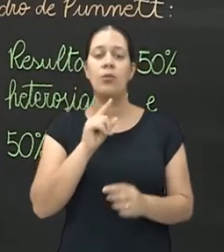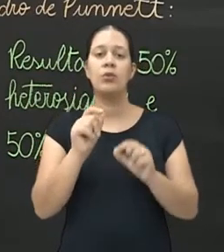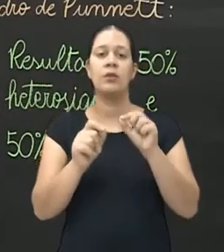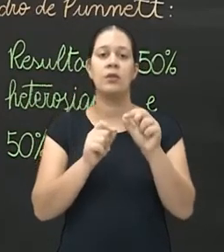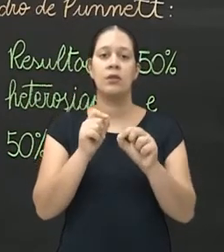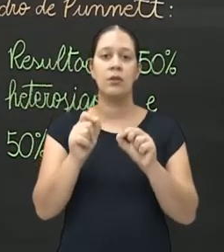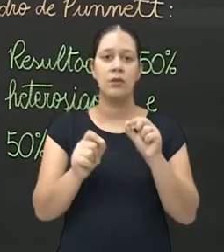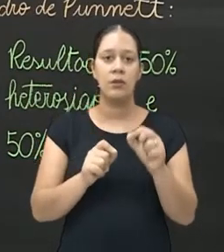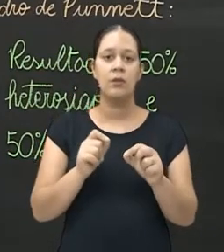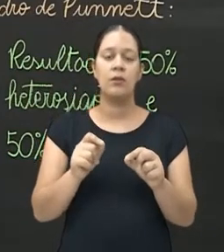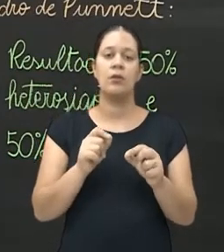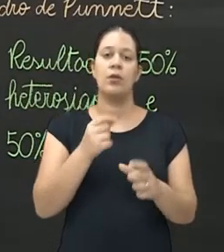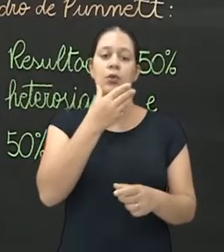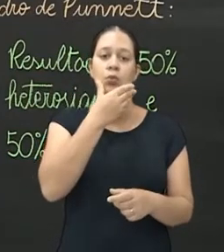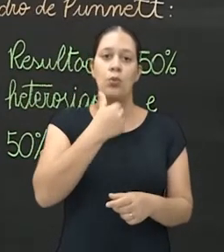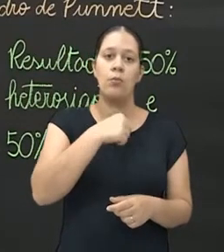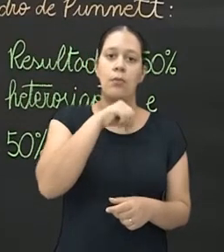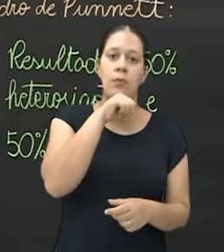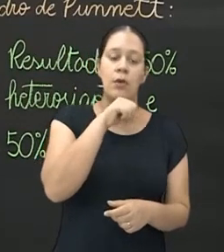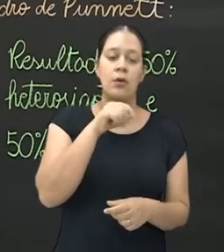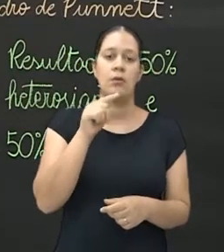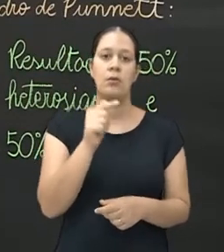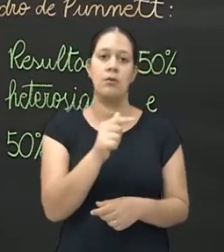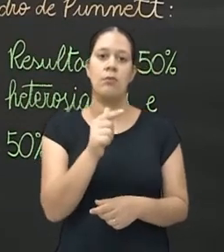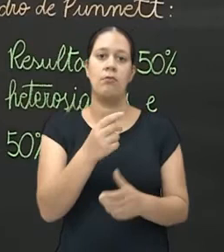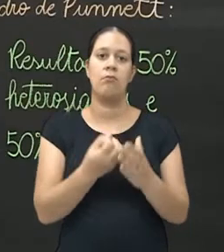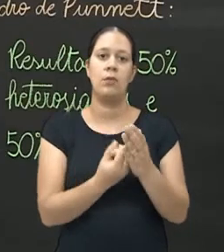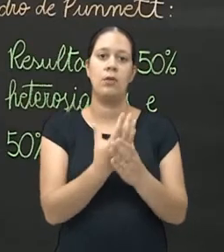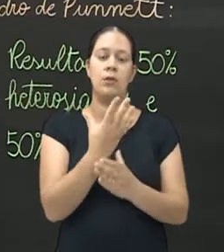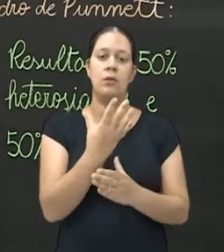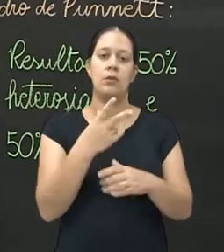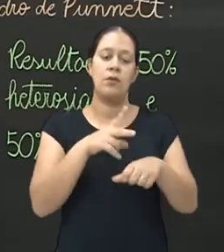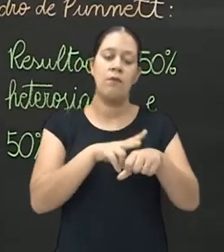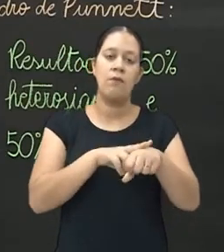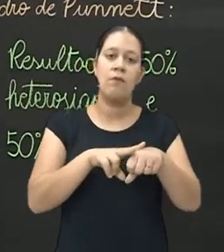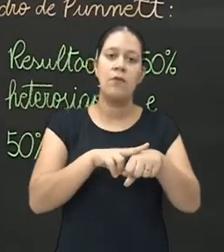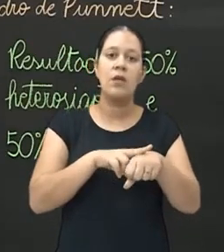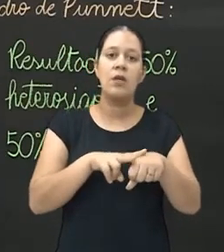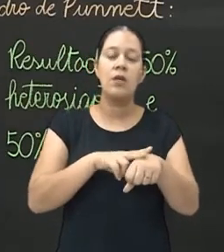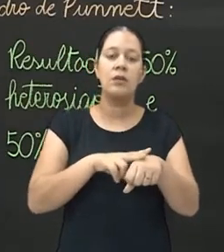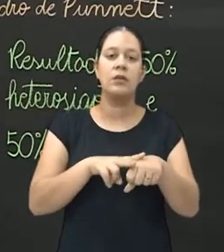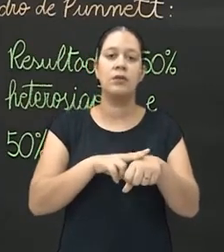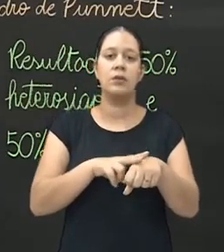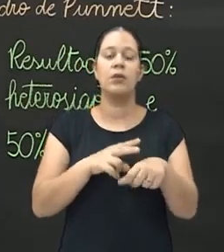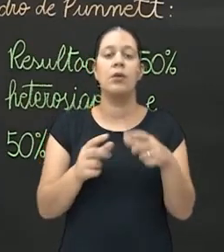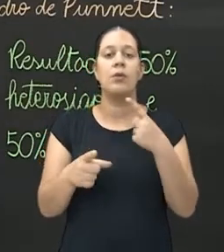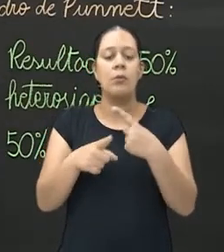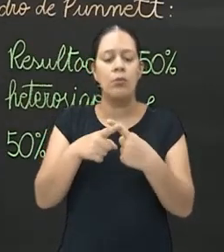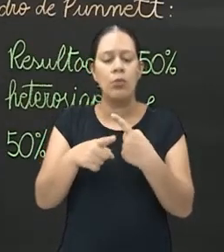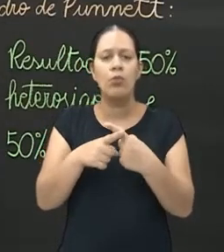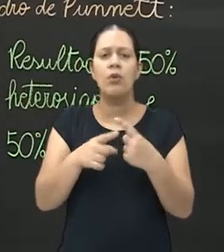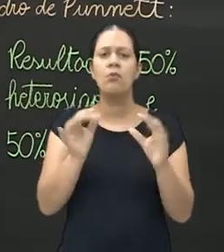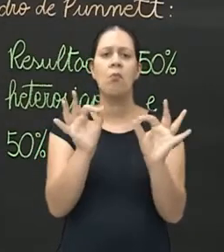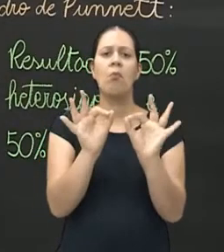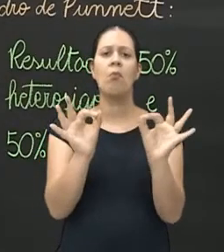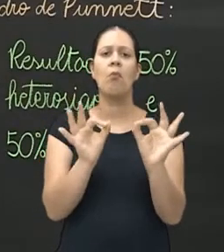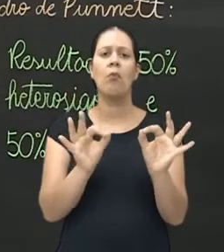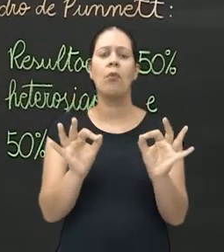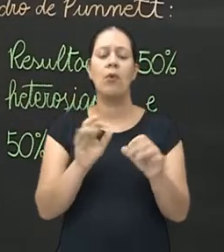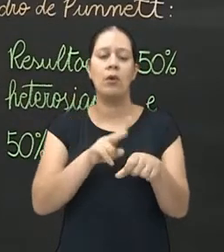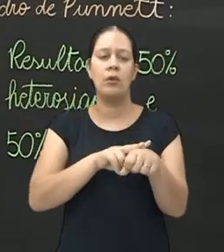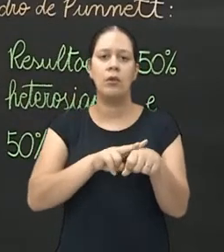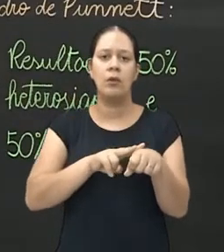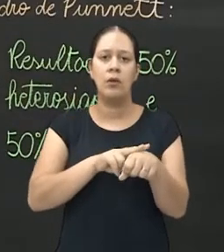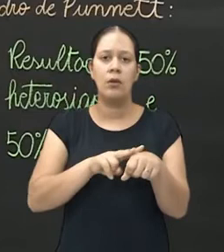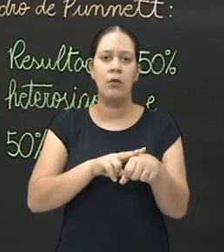quem? Veio desse pai, do pai verde. Mas se ele tem o Vzinho do pai, por que ele não é verde? Porque